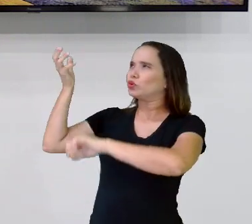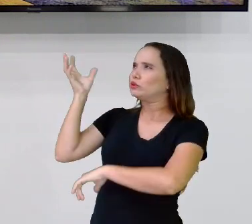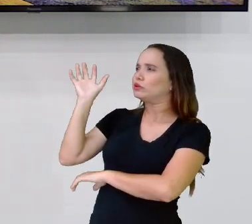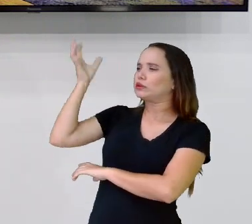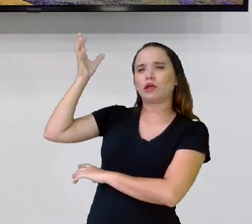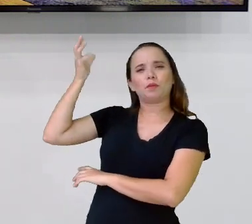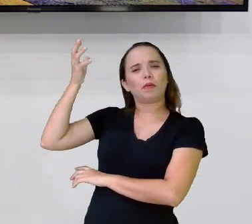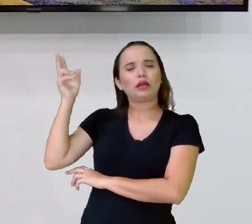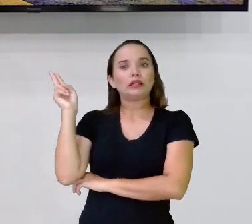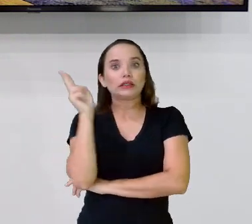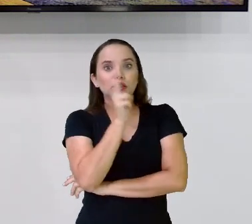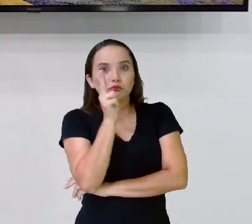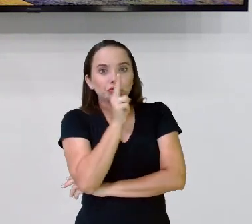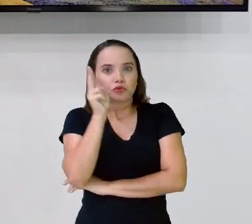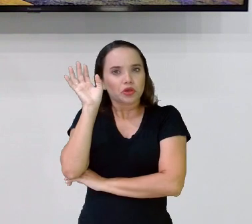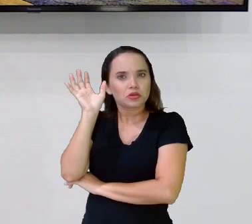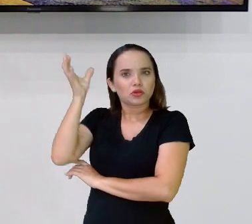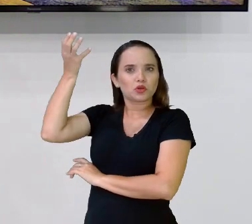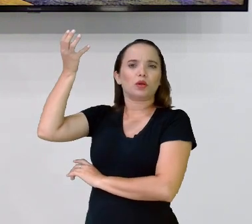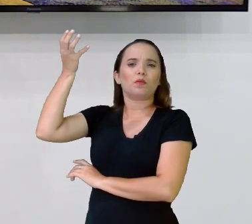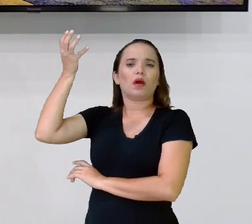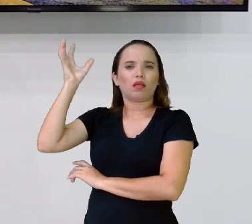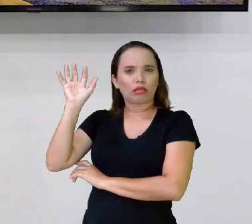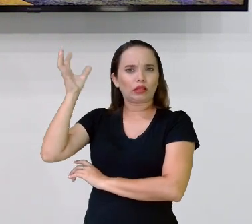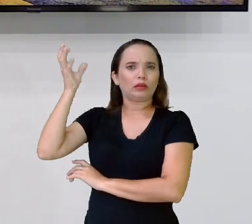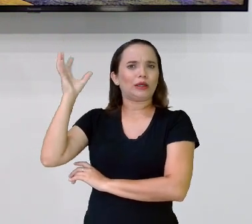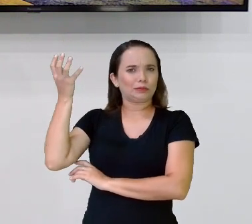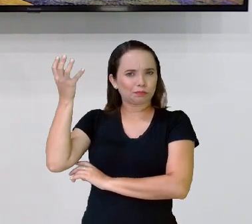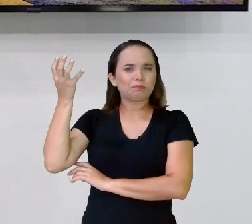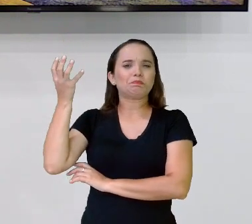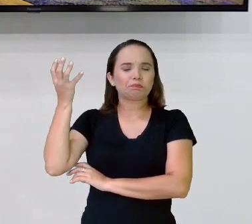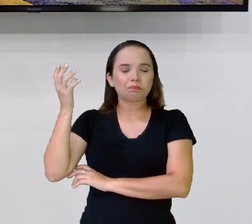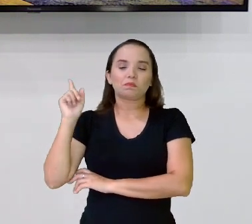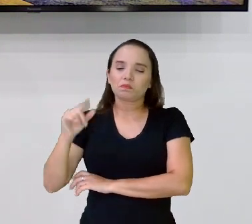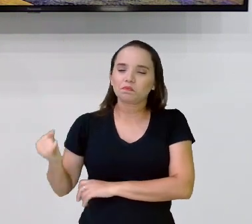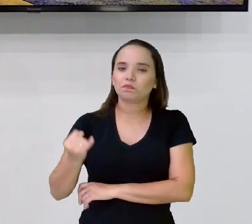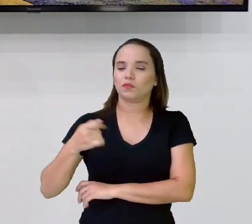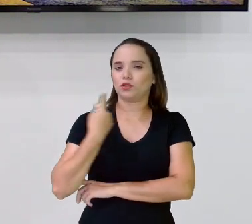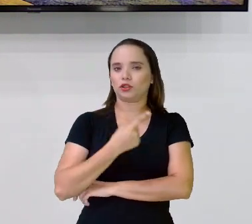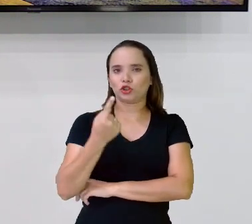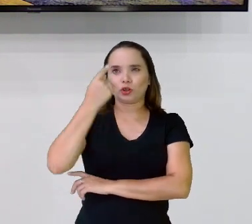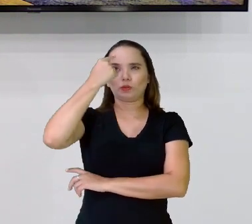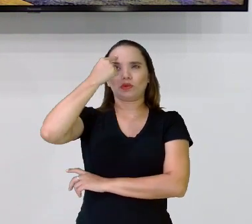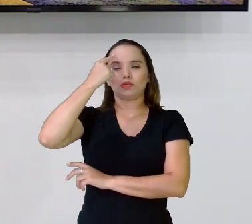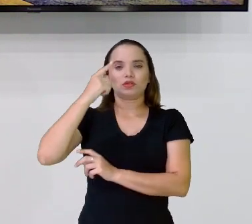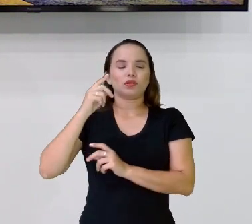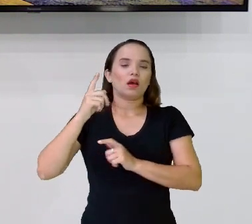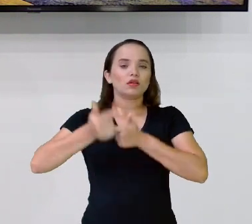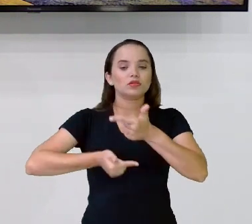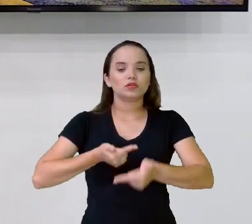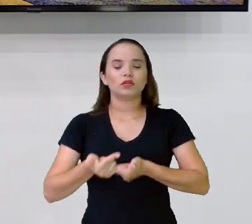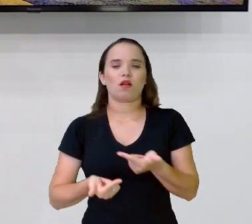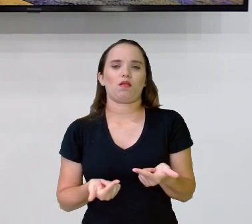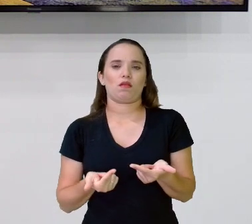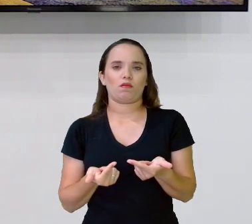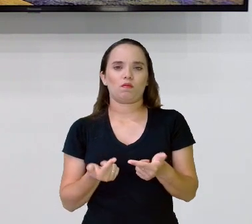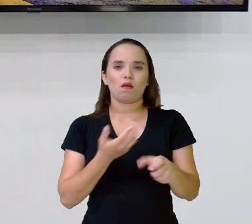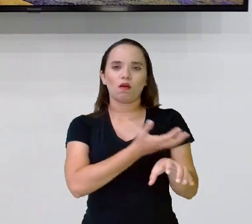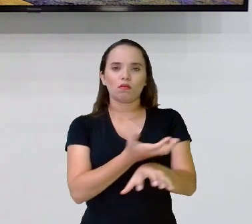climáticas, né? Que a gente vive, então é tão importante, né? A gente pensar e trabalhar, né?